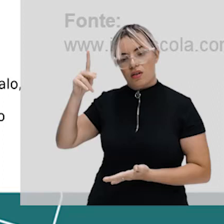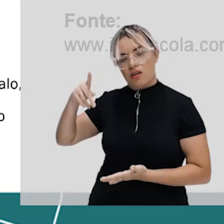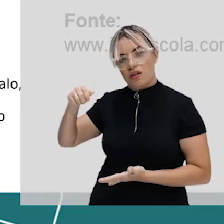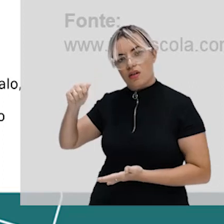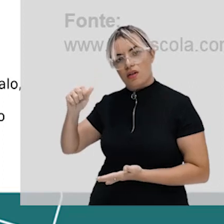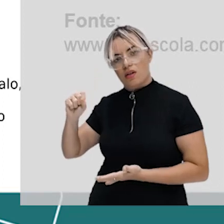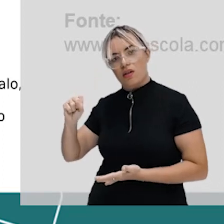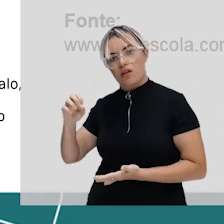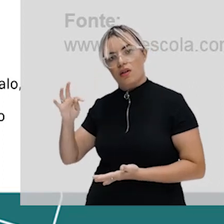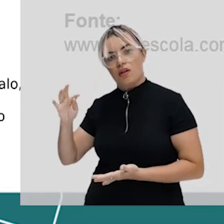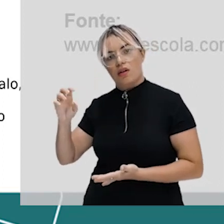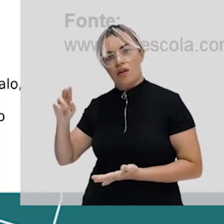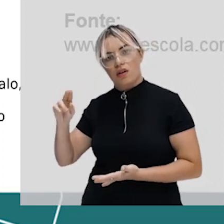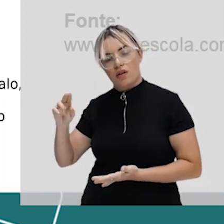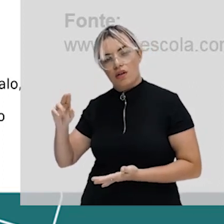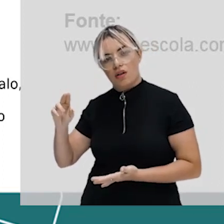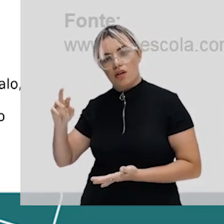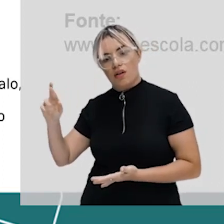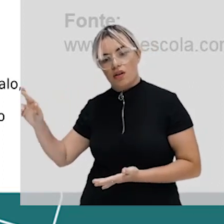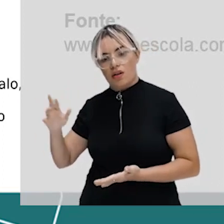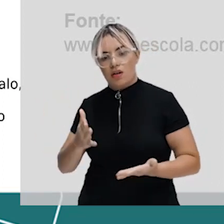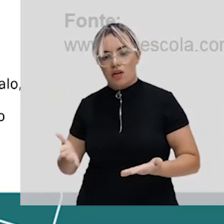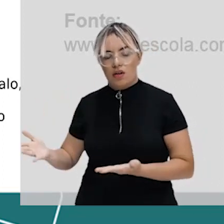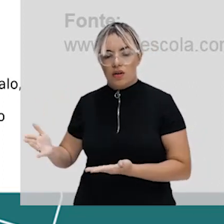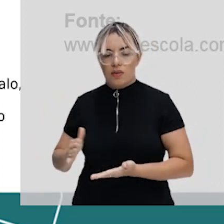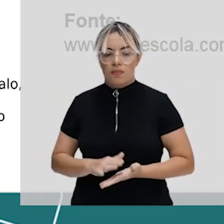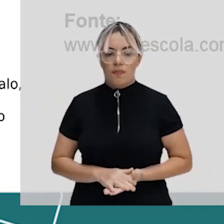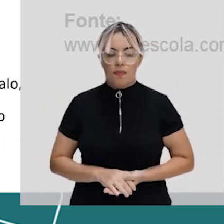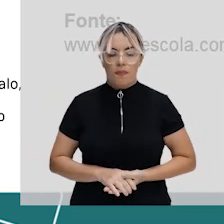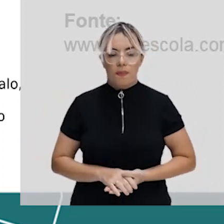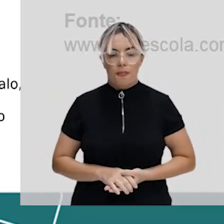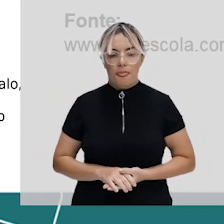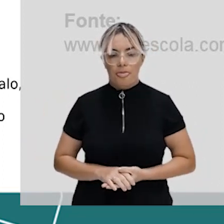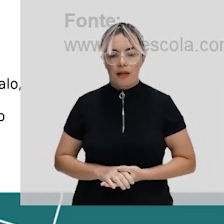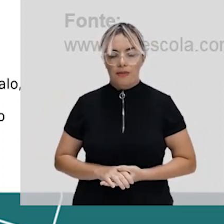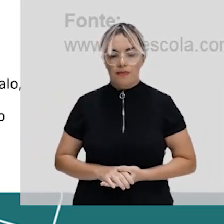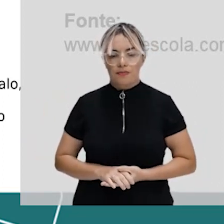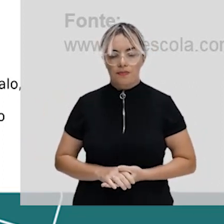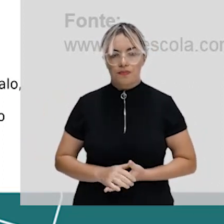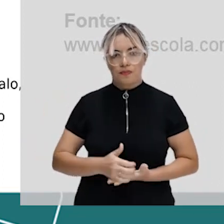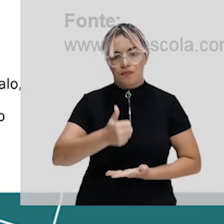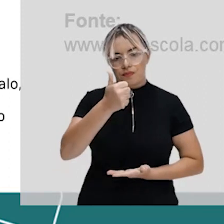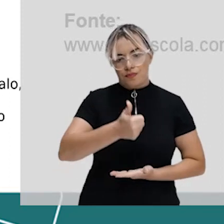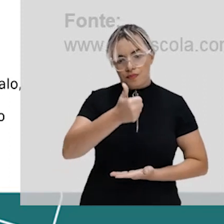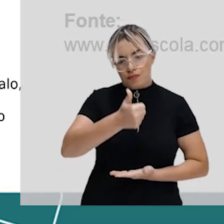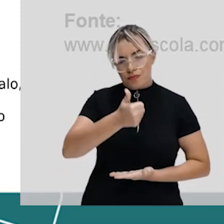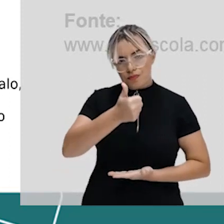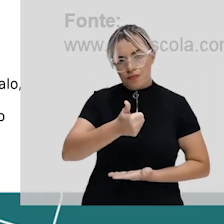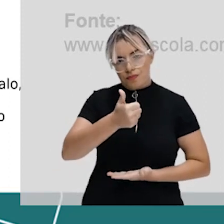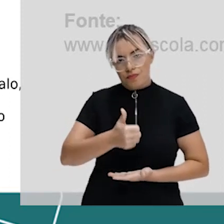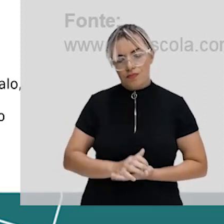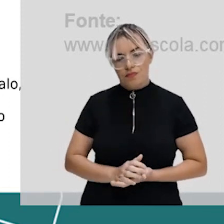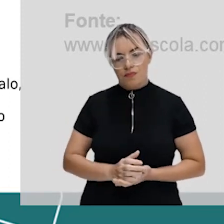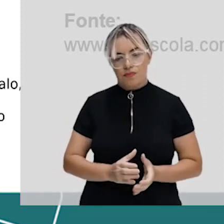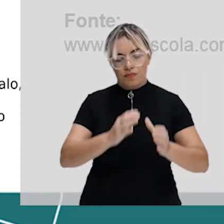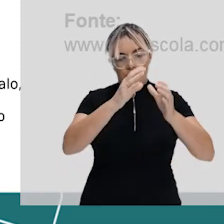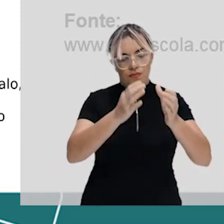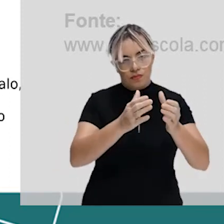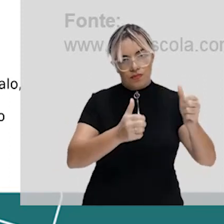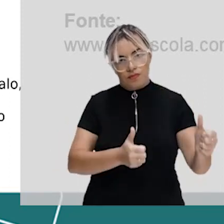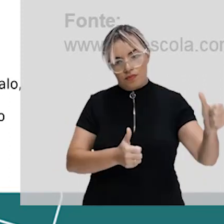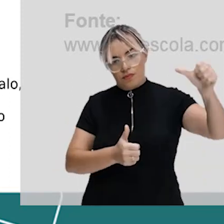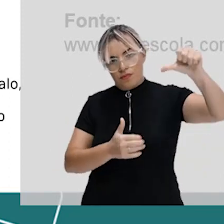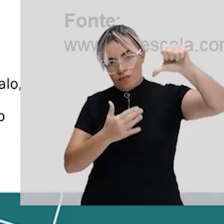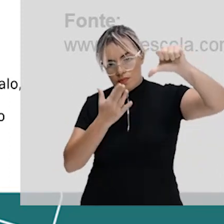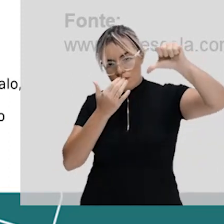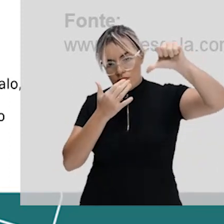da geração espontânea pudesse ser derrubada, refutada, tá? Primeiro ele colocou um caldo nutritivo dentro de um balão de